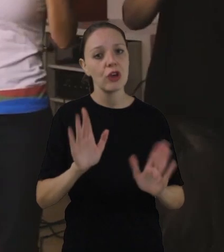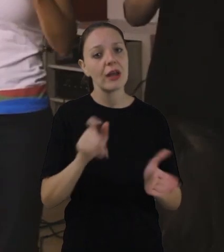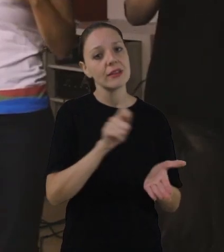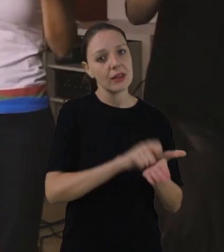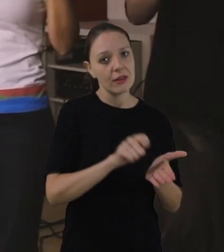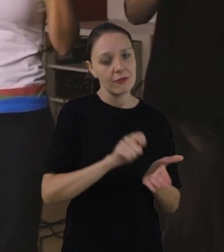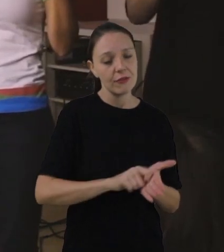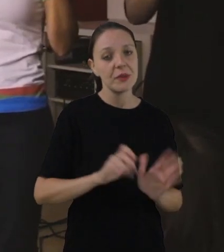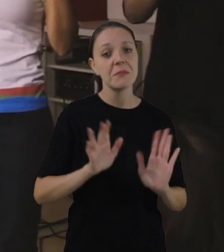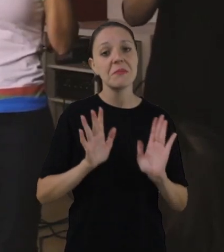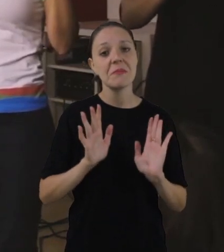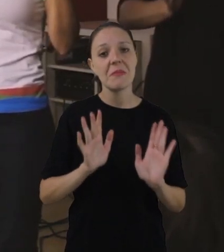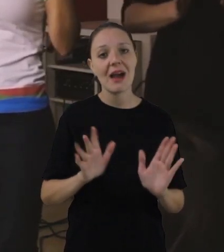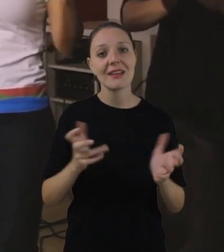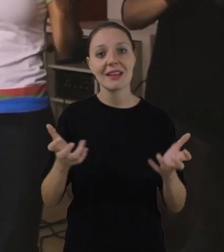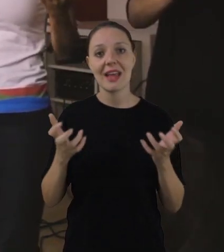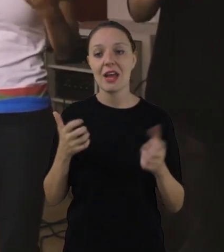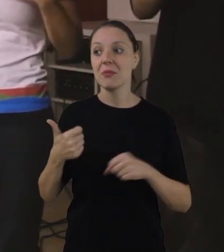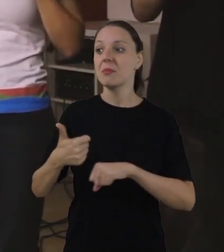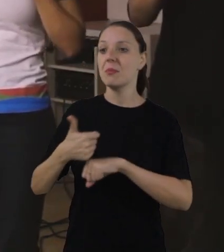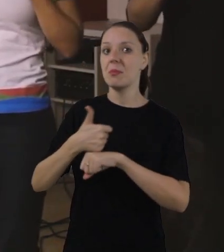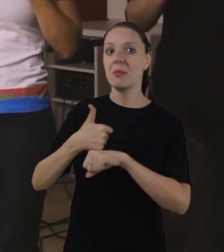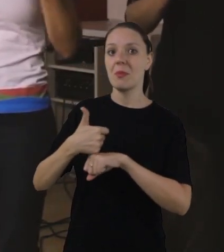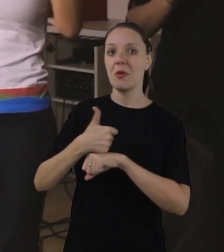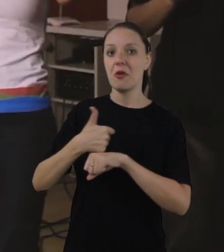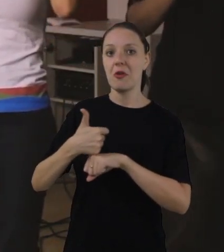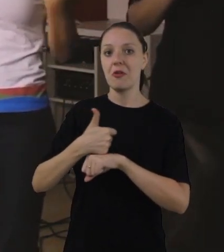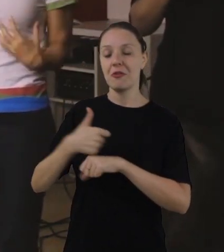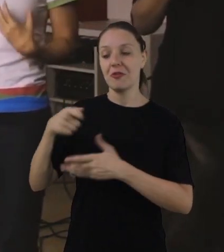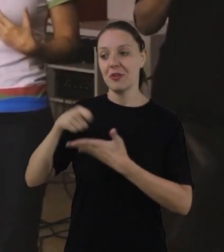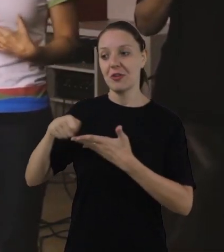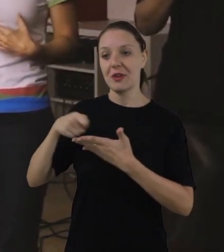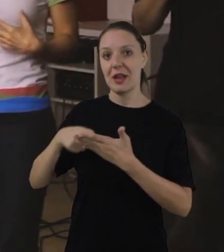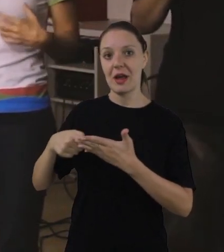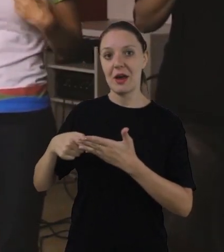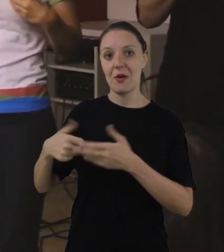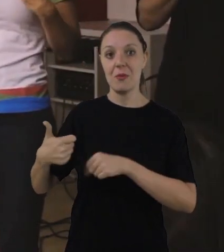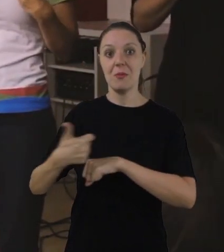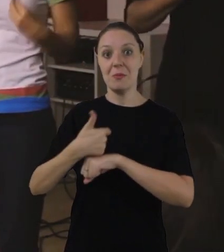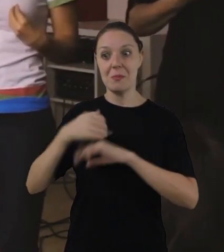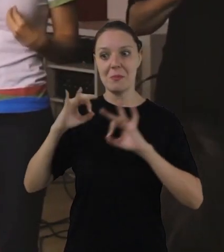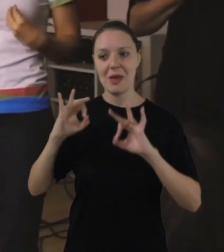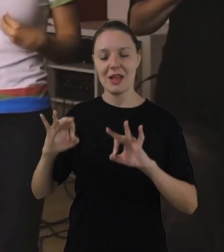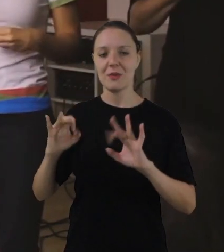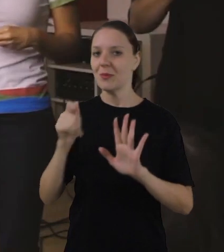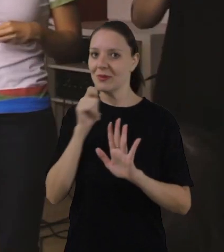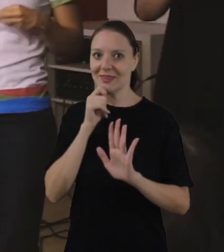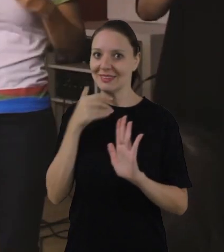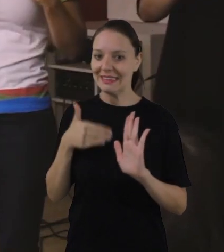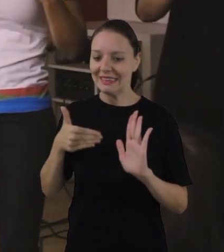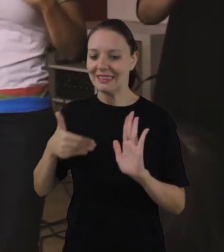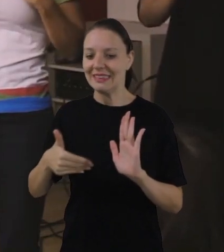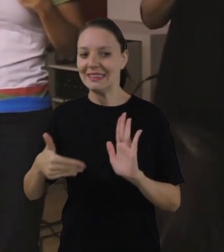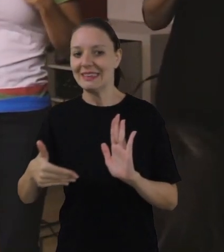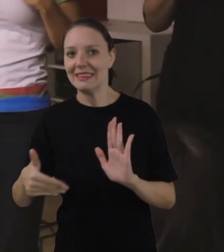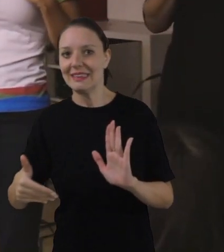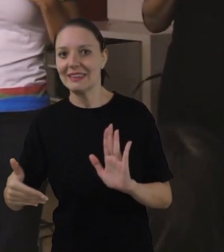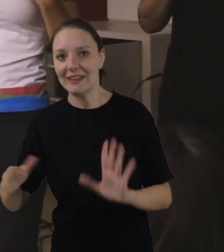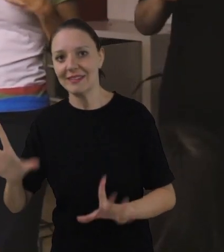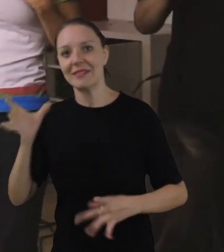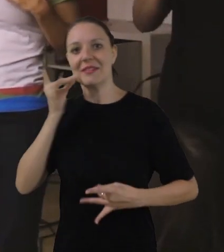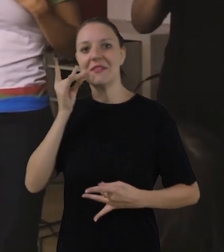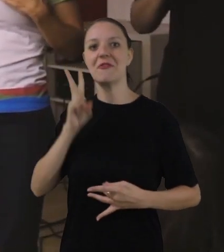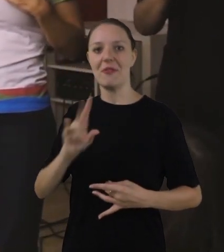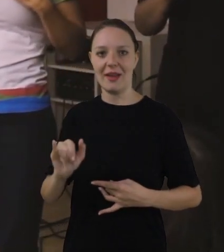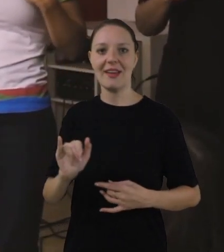até chegar a ser uma escritora, me assumir, colocar a roupa da escritora. Mas